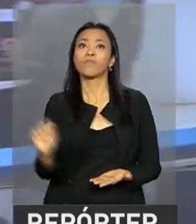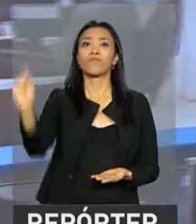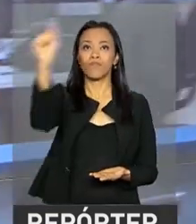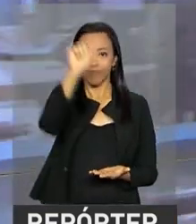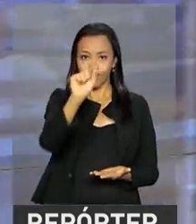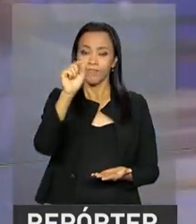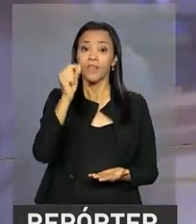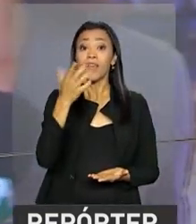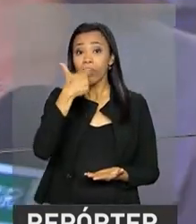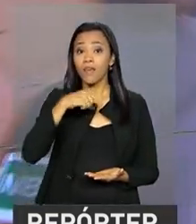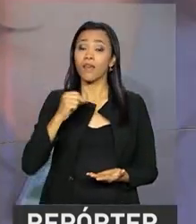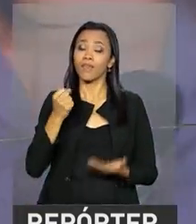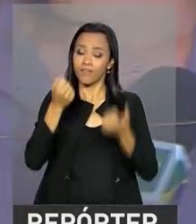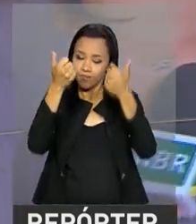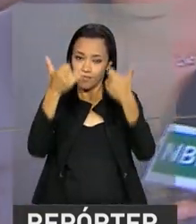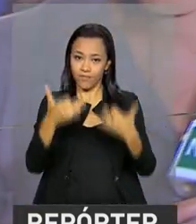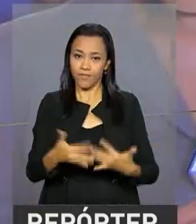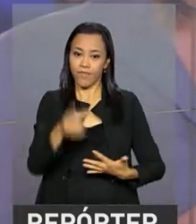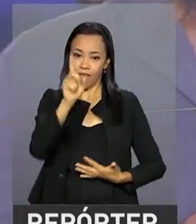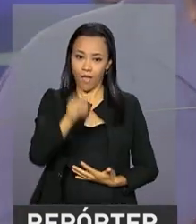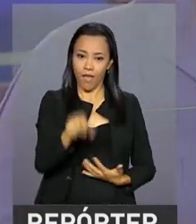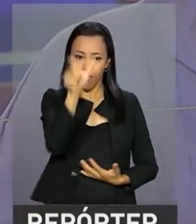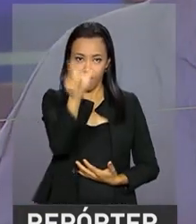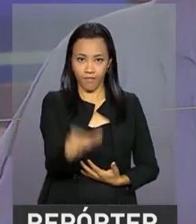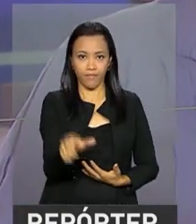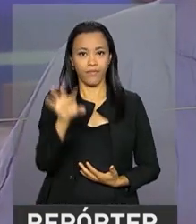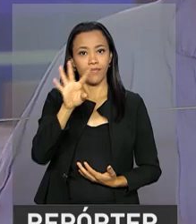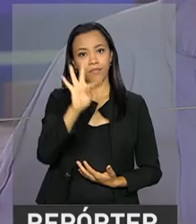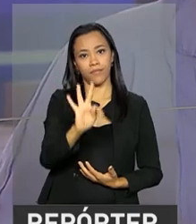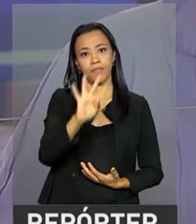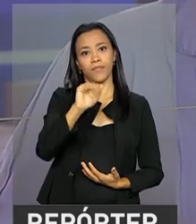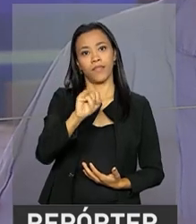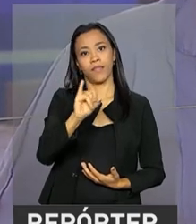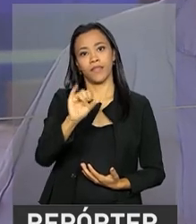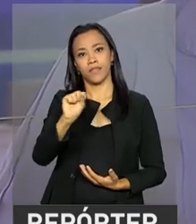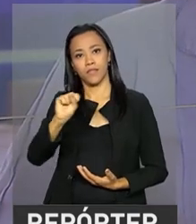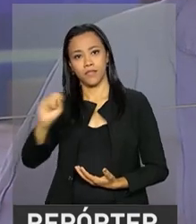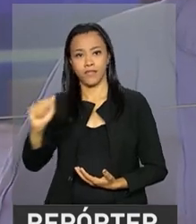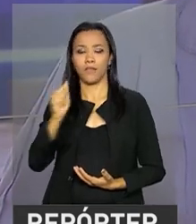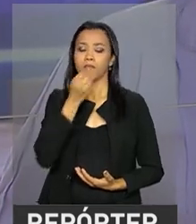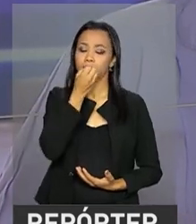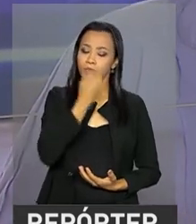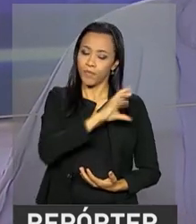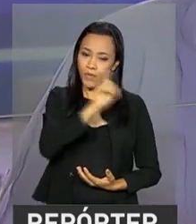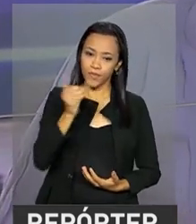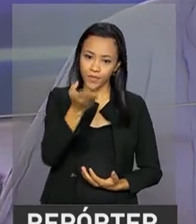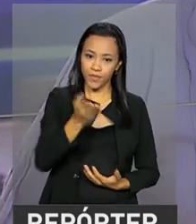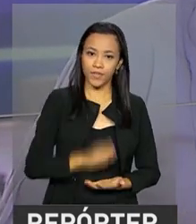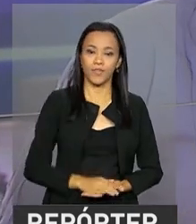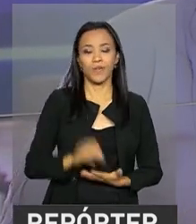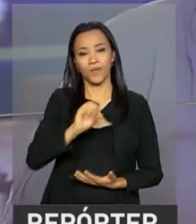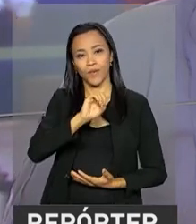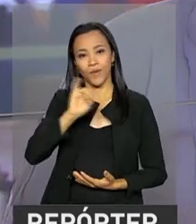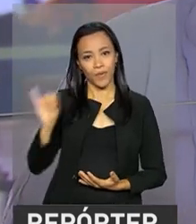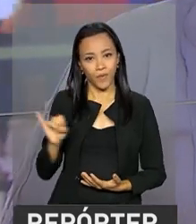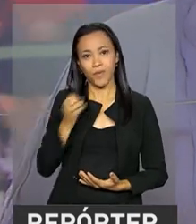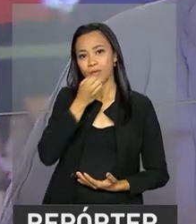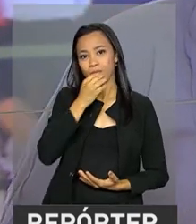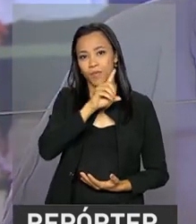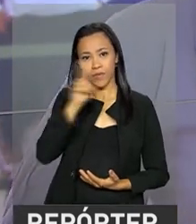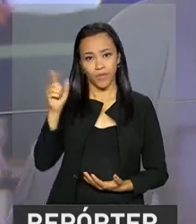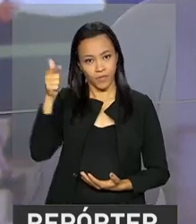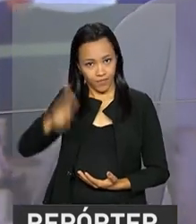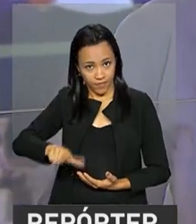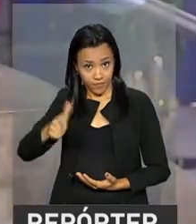pra gente ao vivo é a repórter Taísa Dias Oi Taíssa mais uma vez bom dia para você olá Leandro novamente Bom